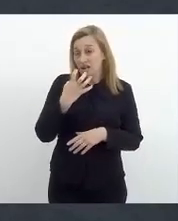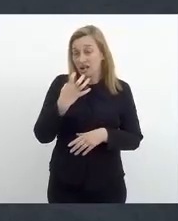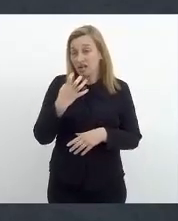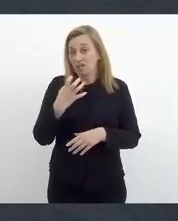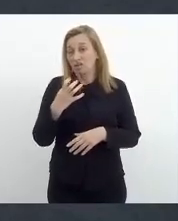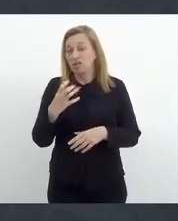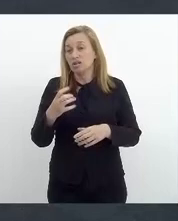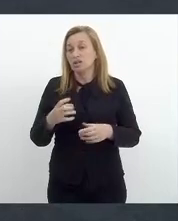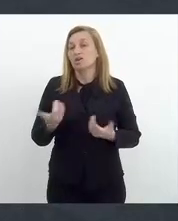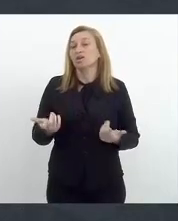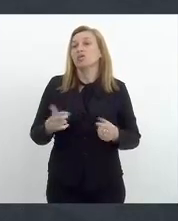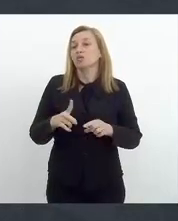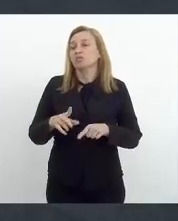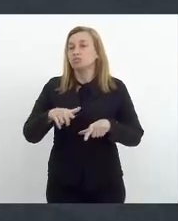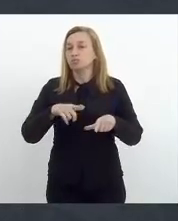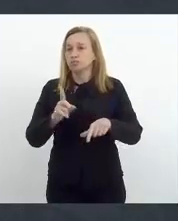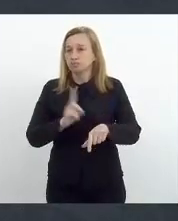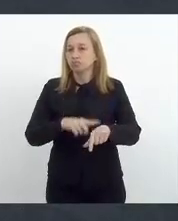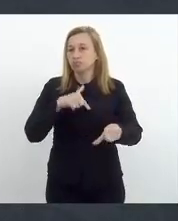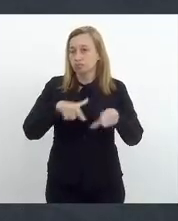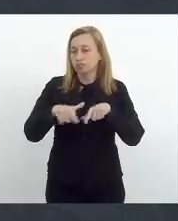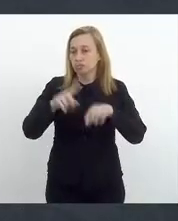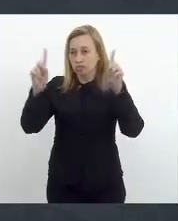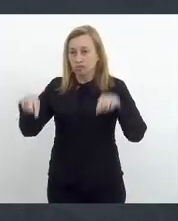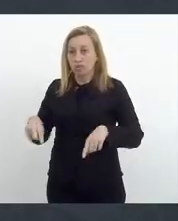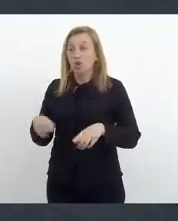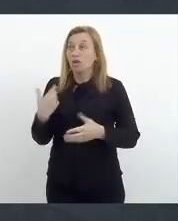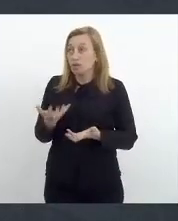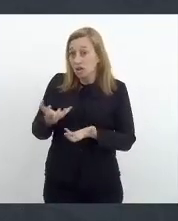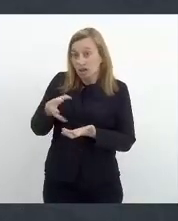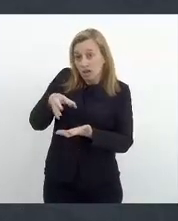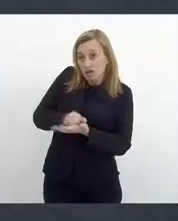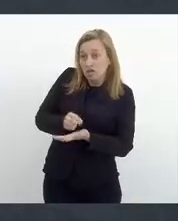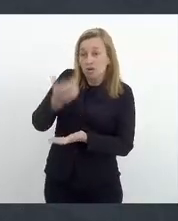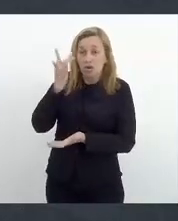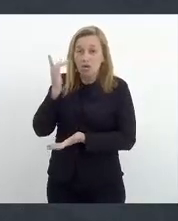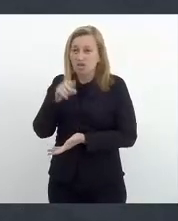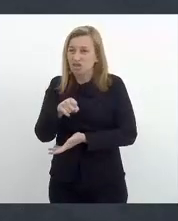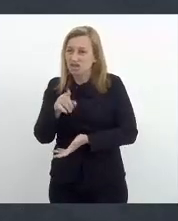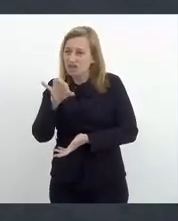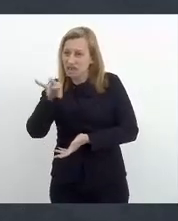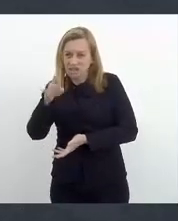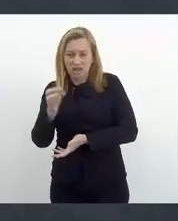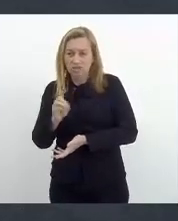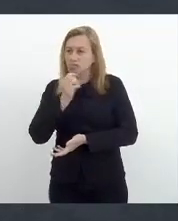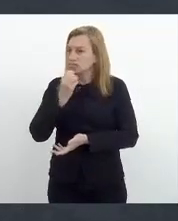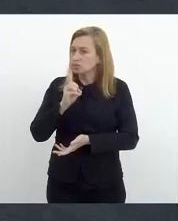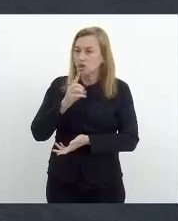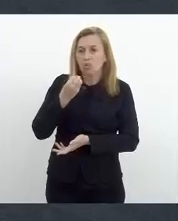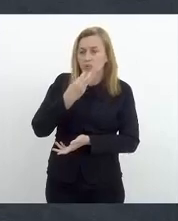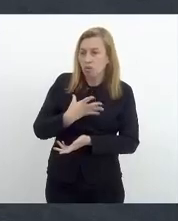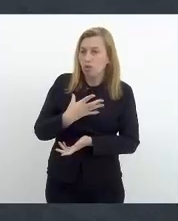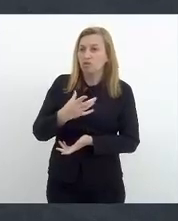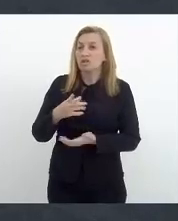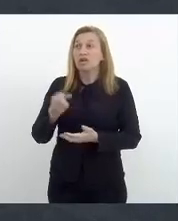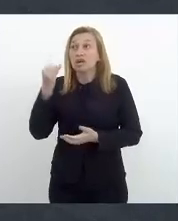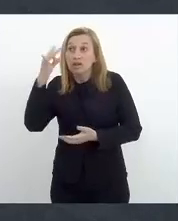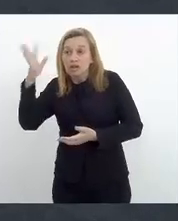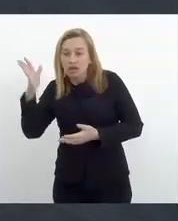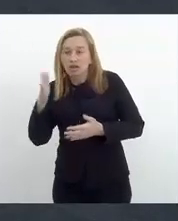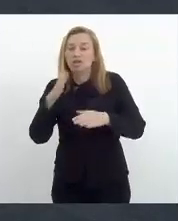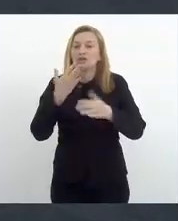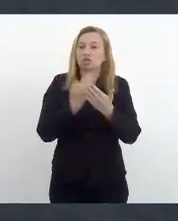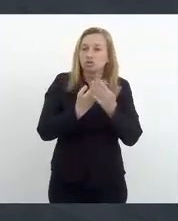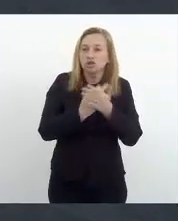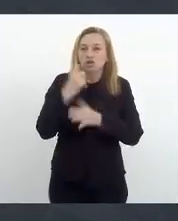EA Carreira dos Servidores Estão sim quero registrar que eu acho que é esse calendário não está bom como está fiquei até de madrugada estudando